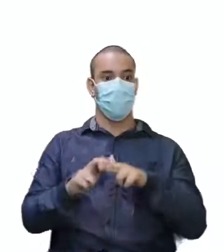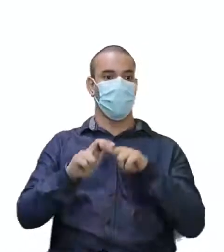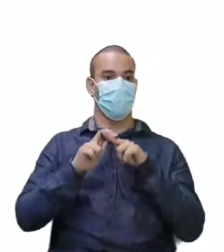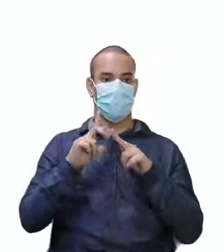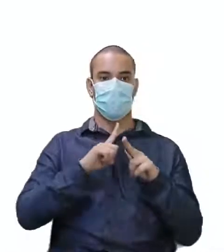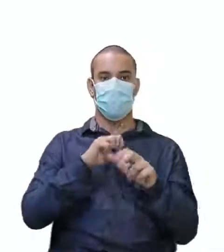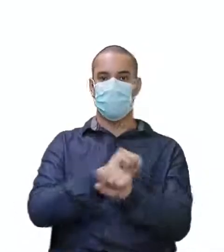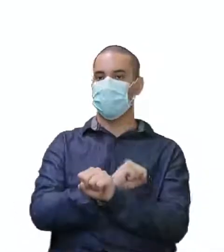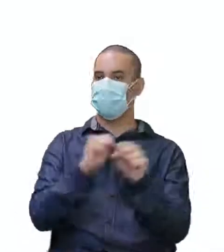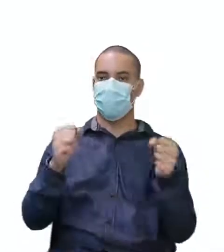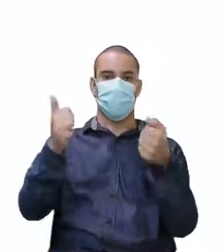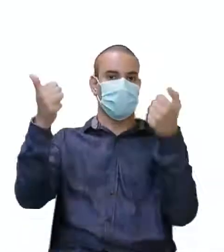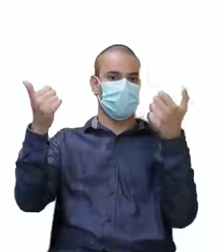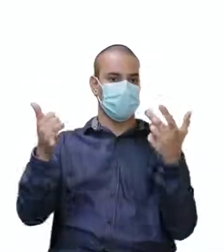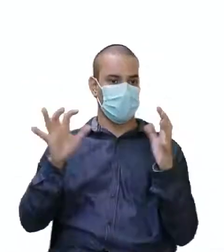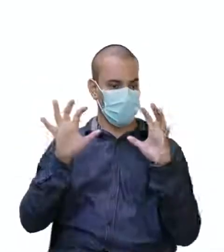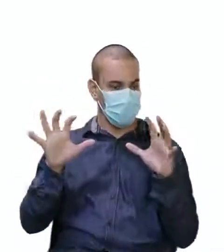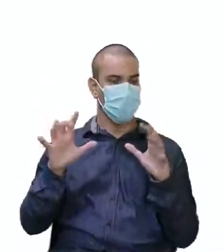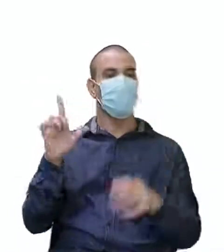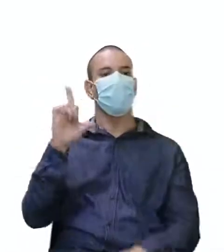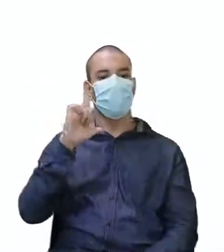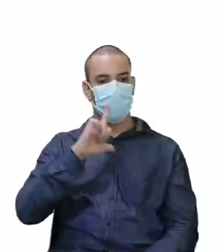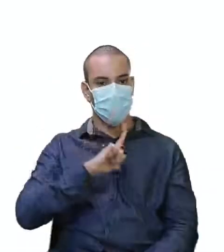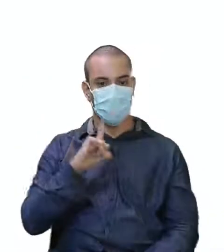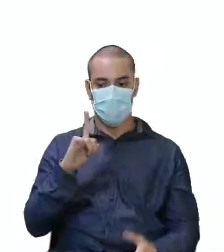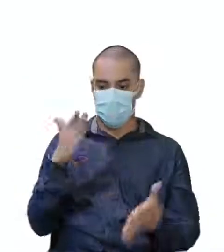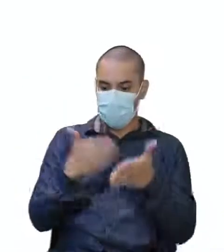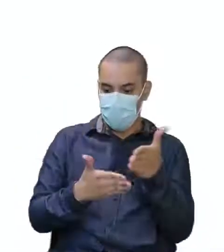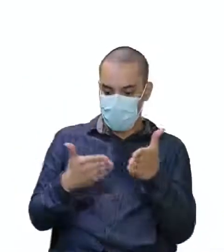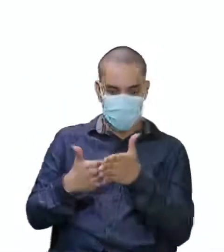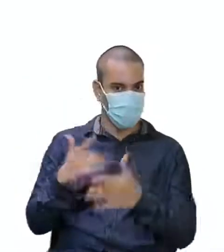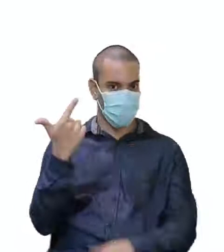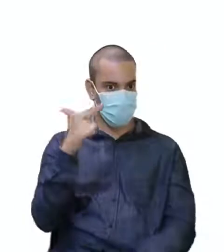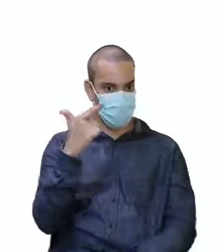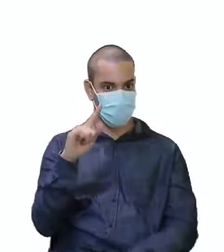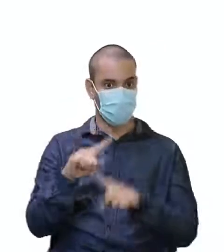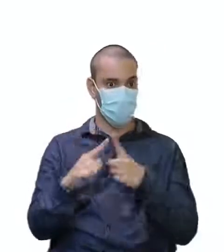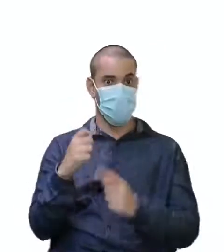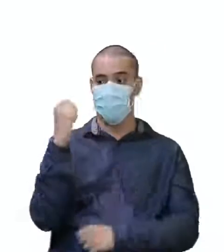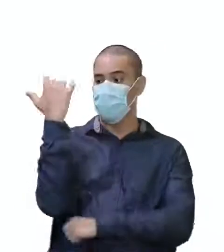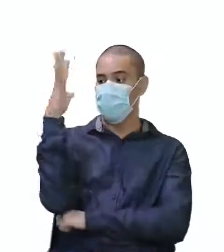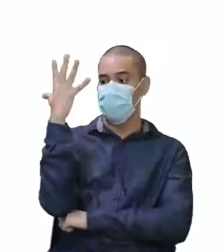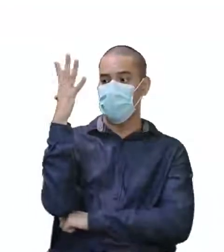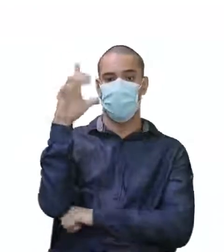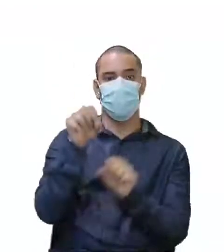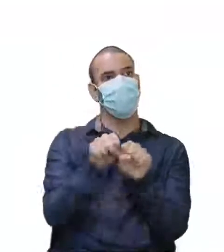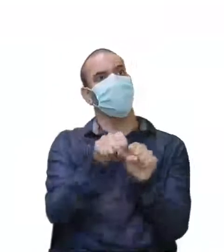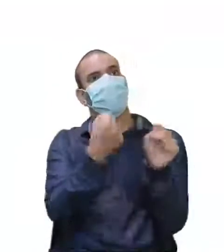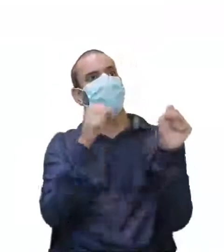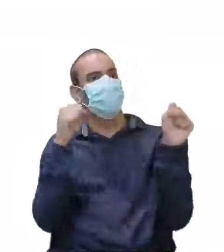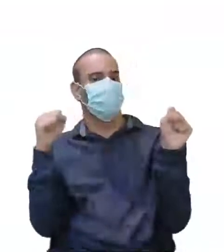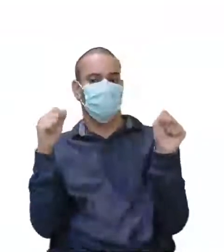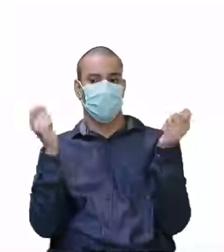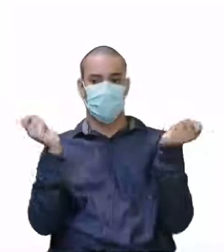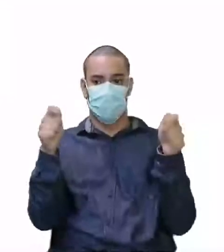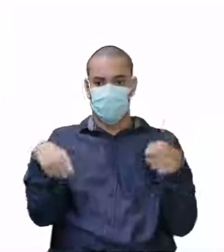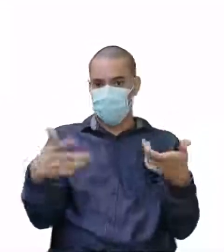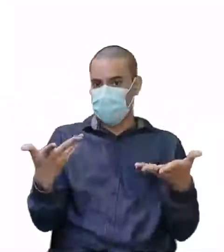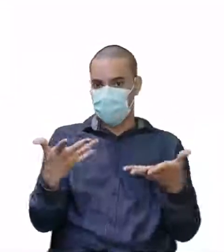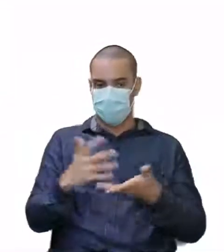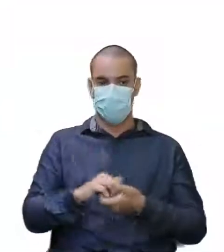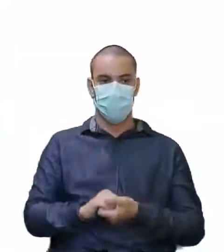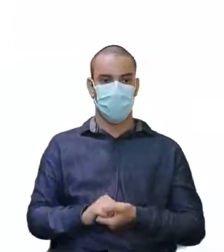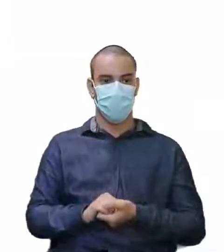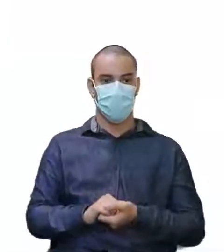possui assim, um tamanho definido. E ele pode ser, como fala aqui, o tronco de uma árvore até uma grande extensão territorial de